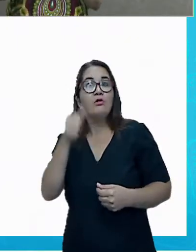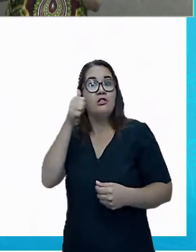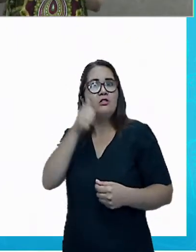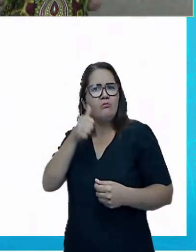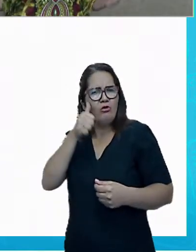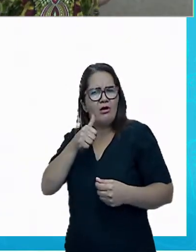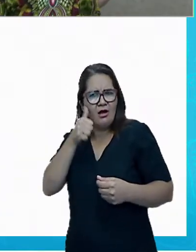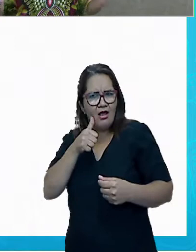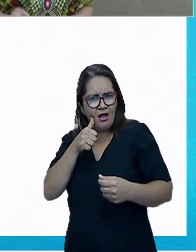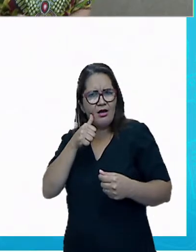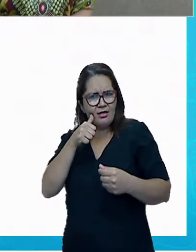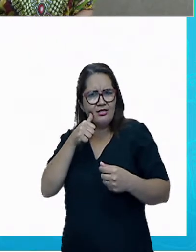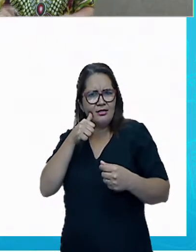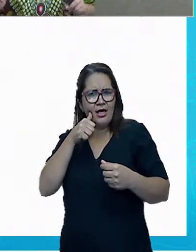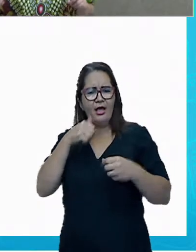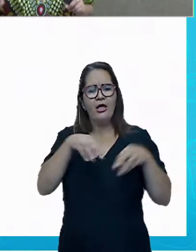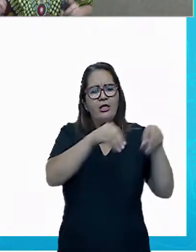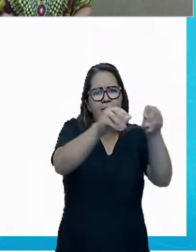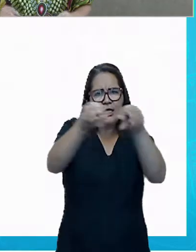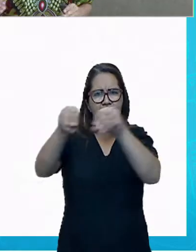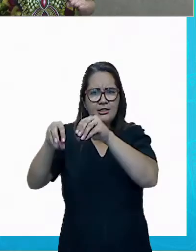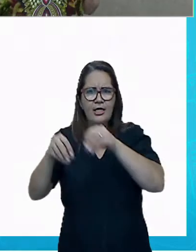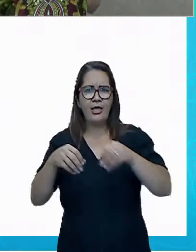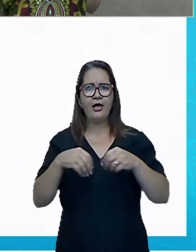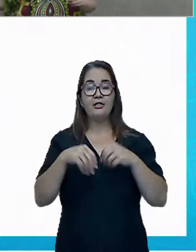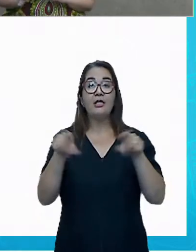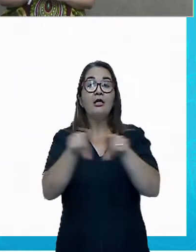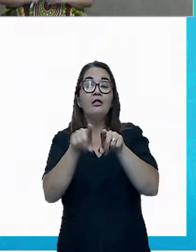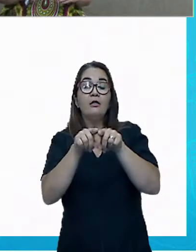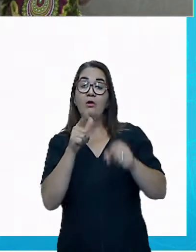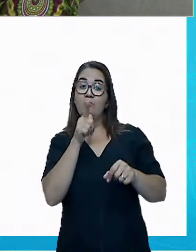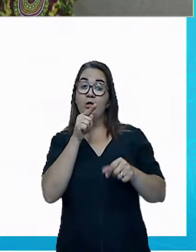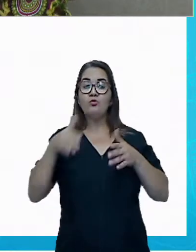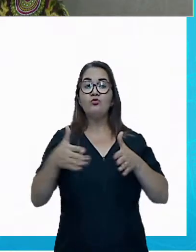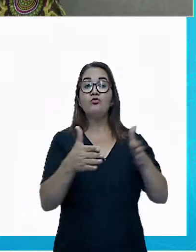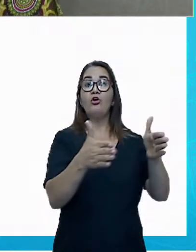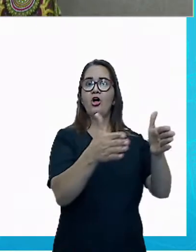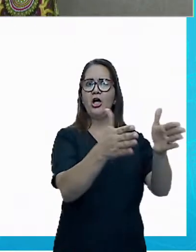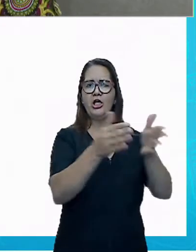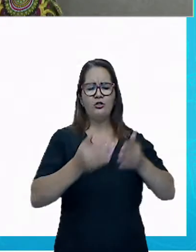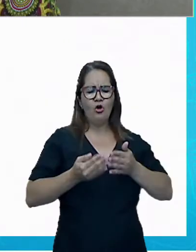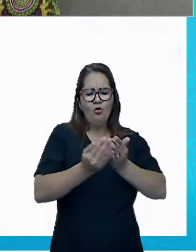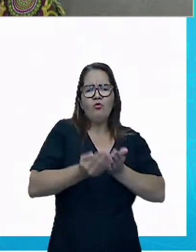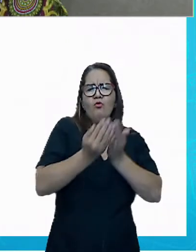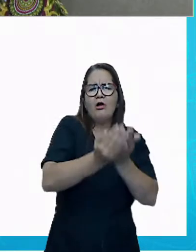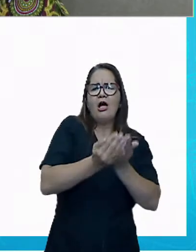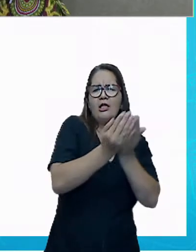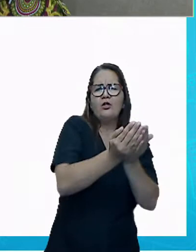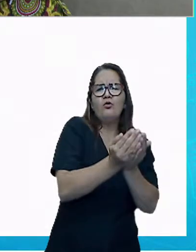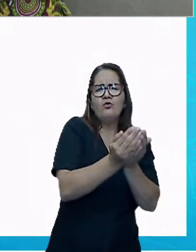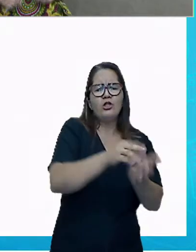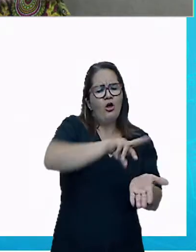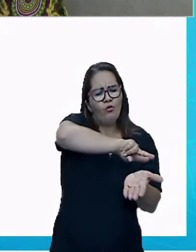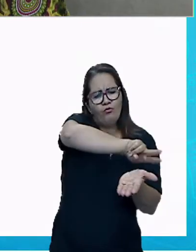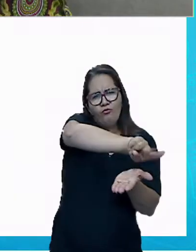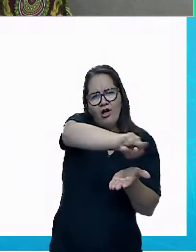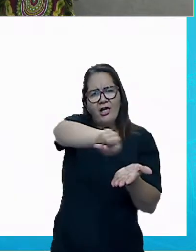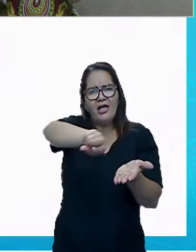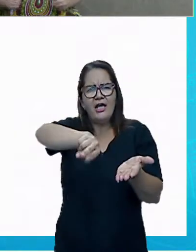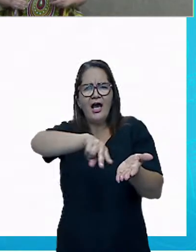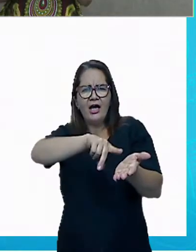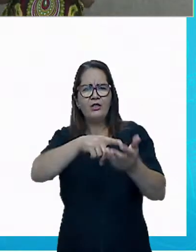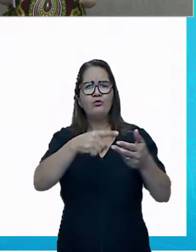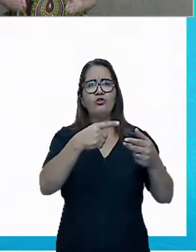que circulavam por terras e pelos rios da região, em canoas carregados de produtos da floresta.